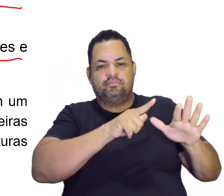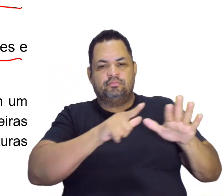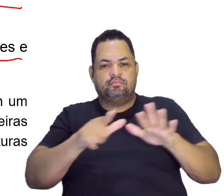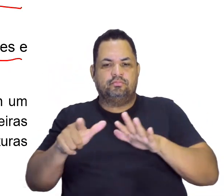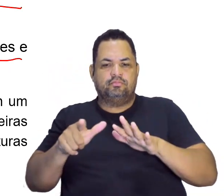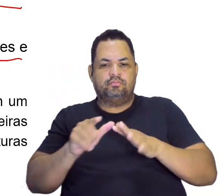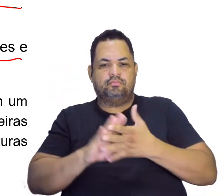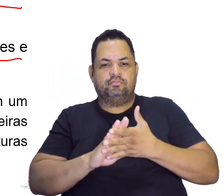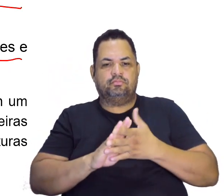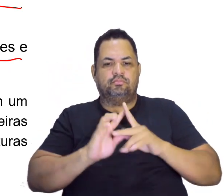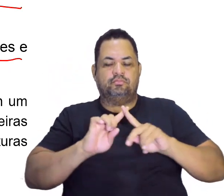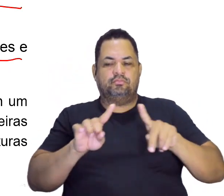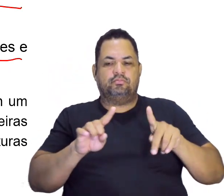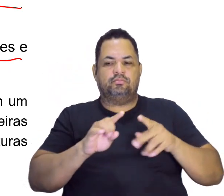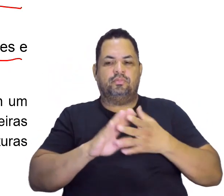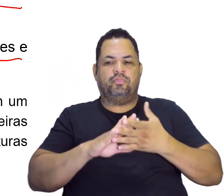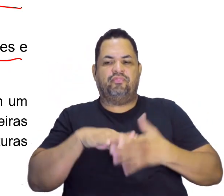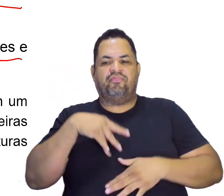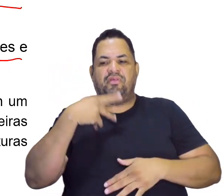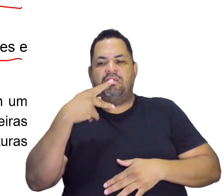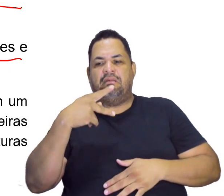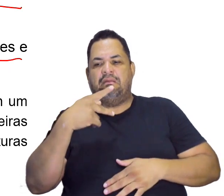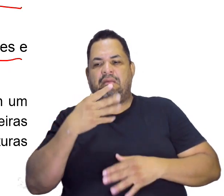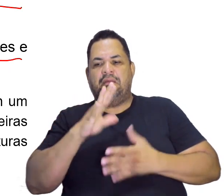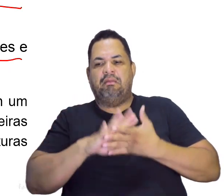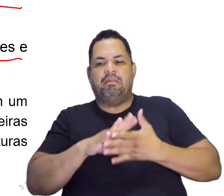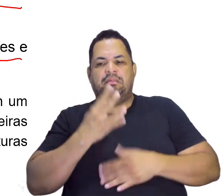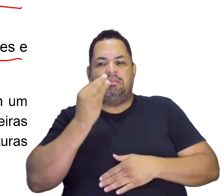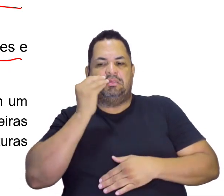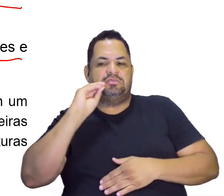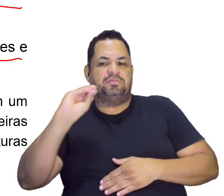participantes da semana, mas foi vaiado.